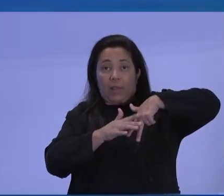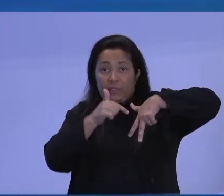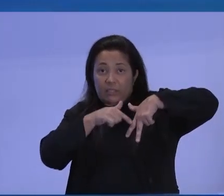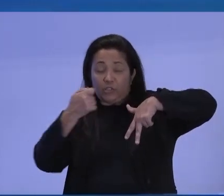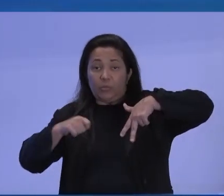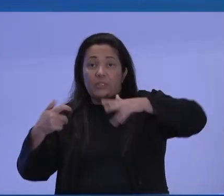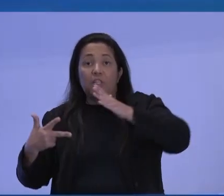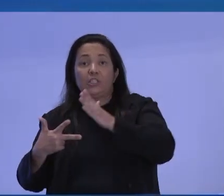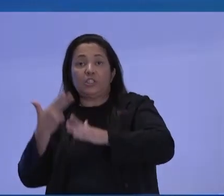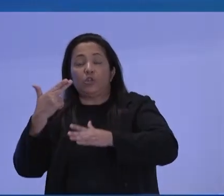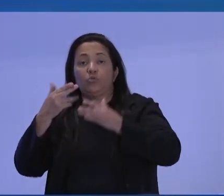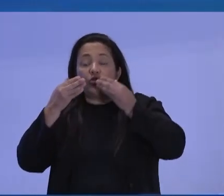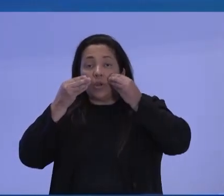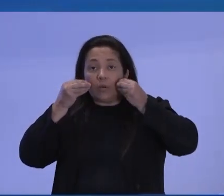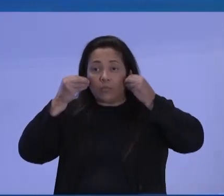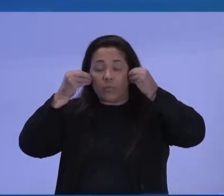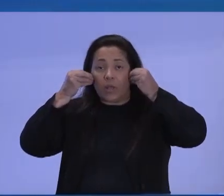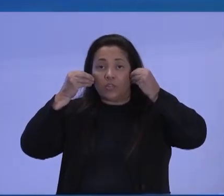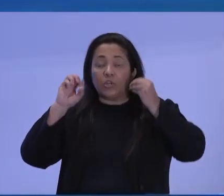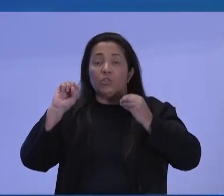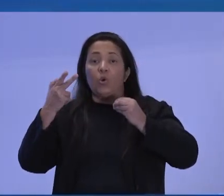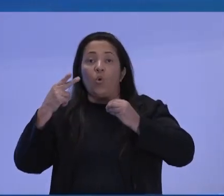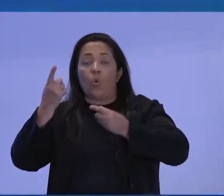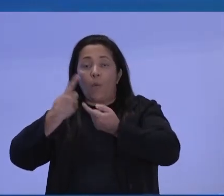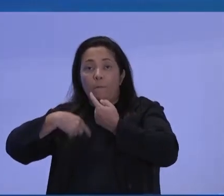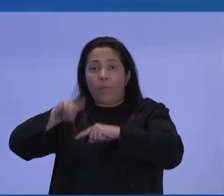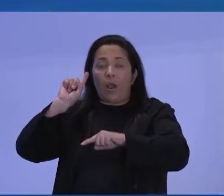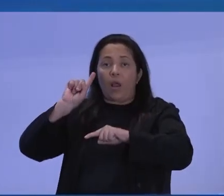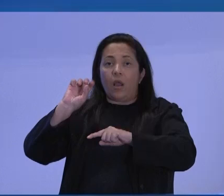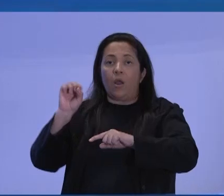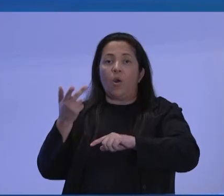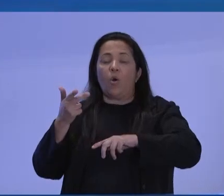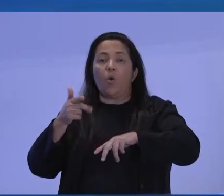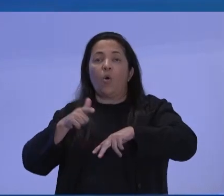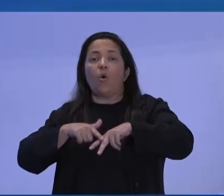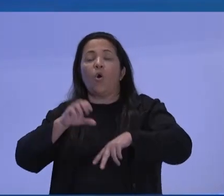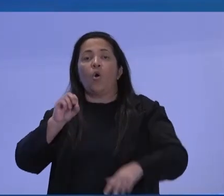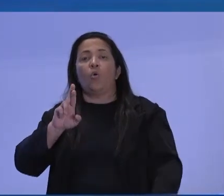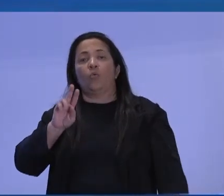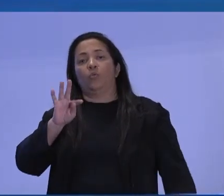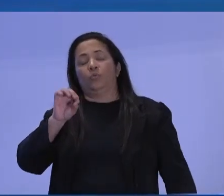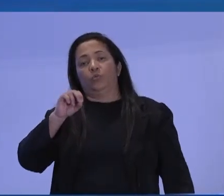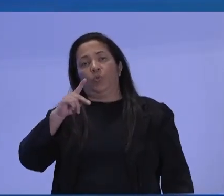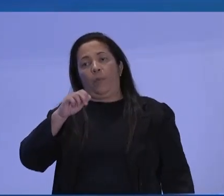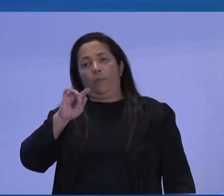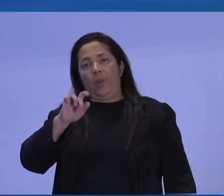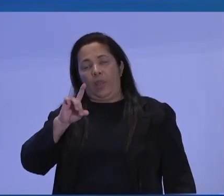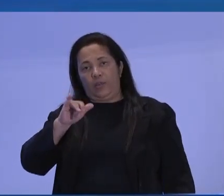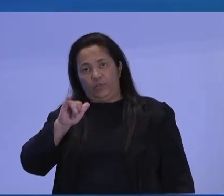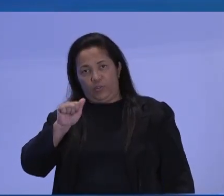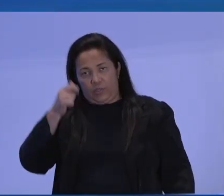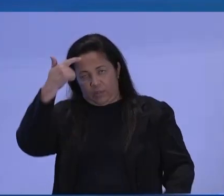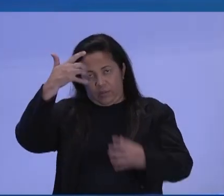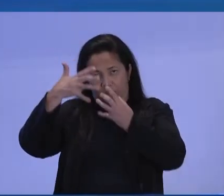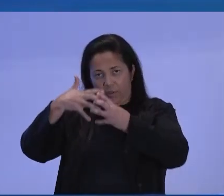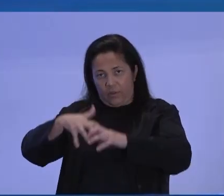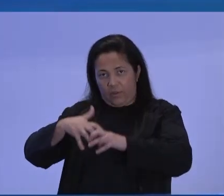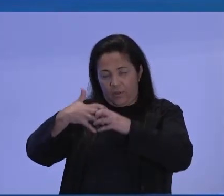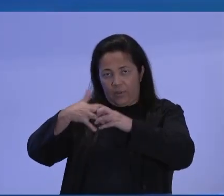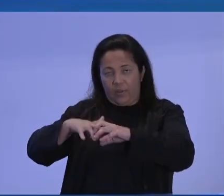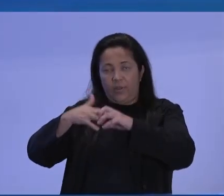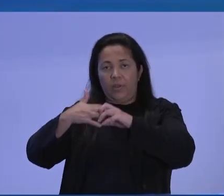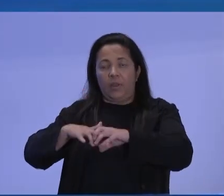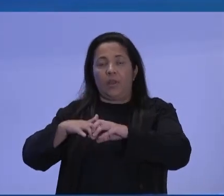cirurgias plásticas ou reparadoras ou ortopédicas, neurólises para descompressão neural, neurites